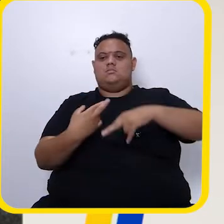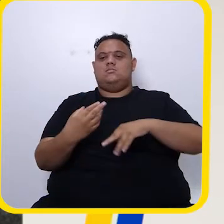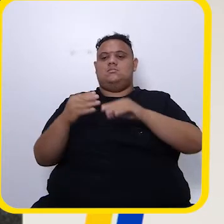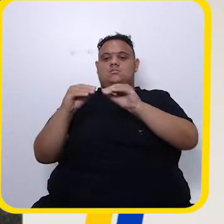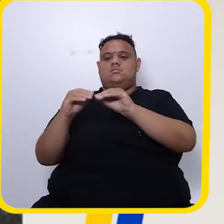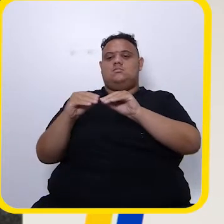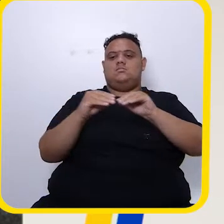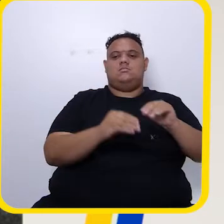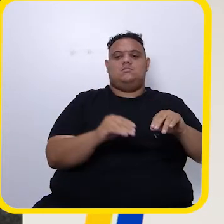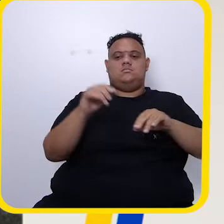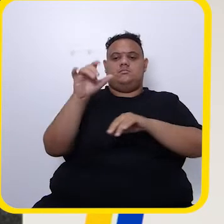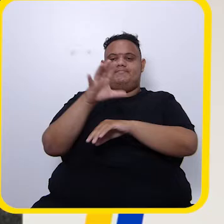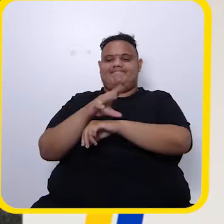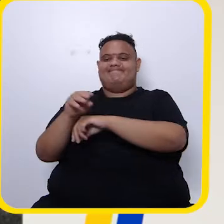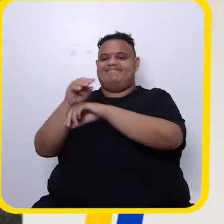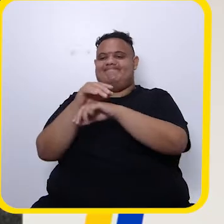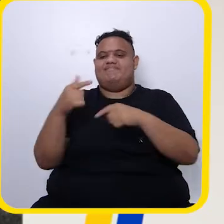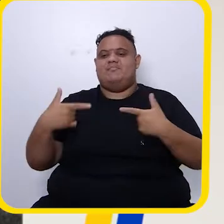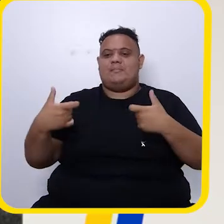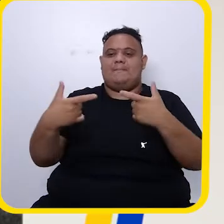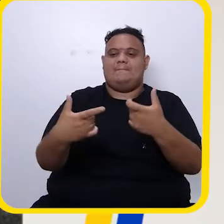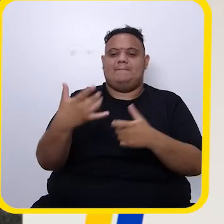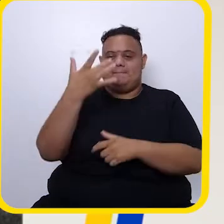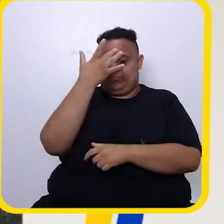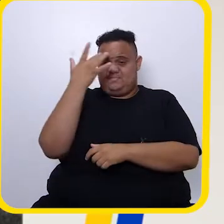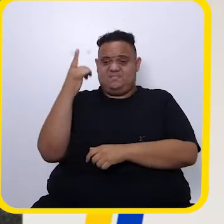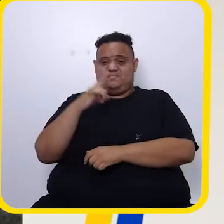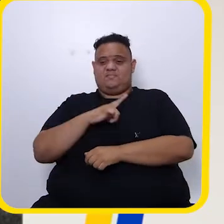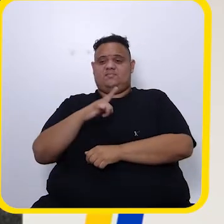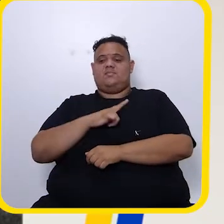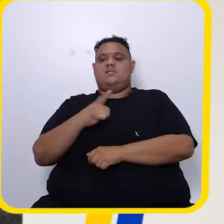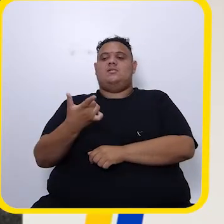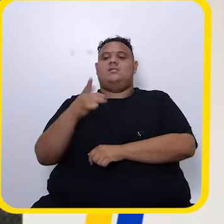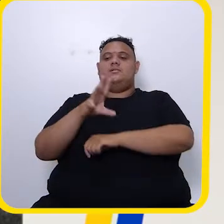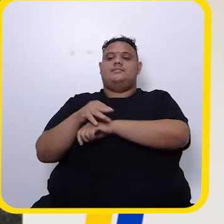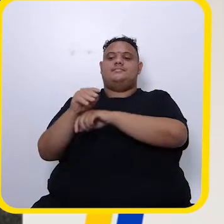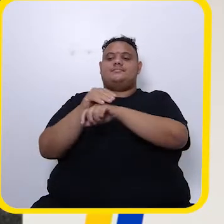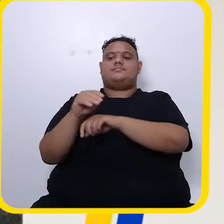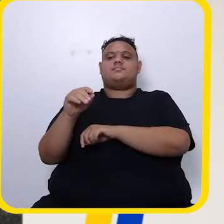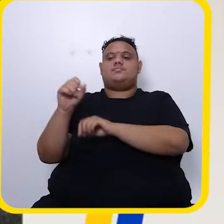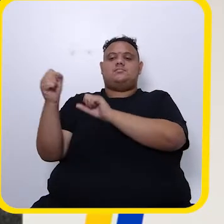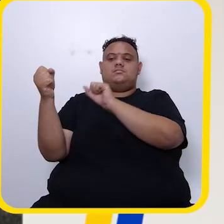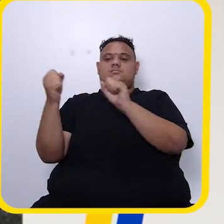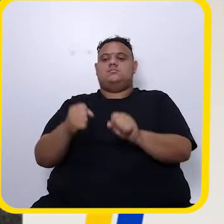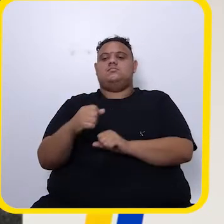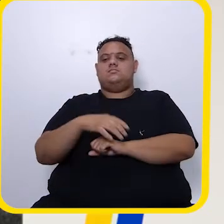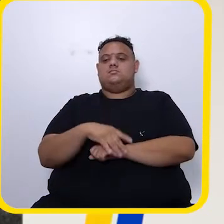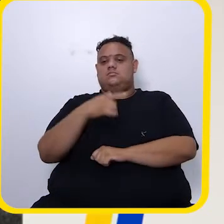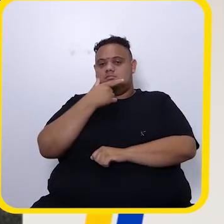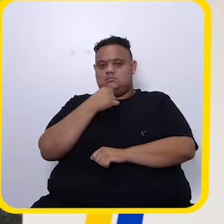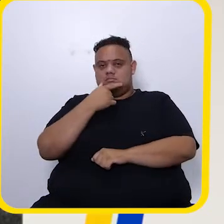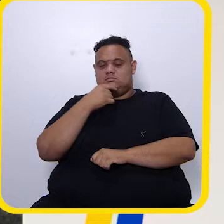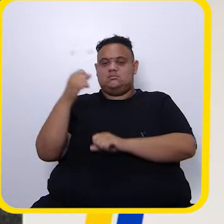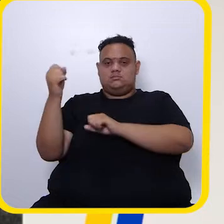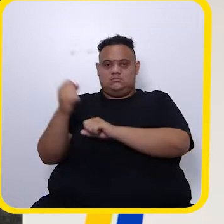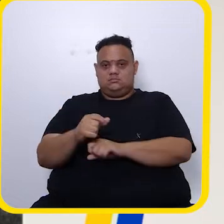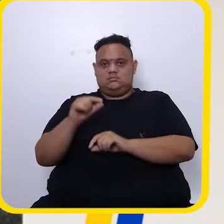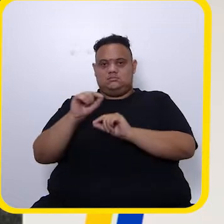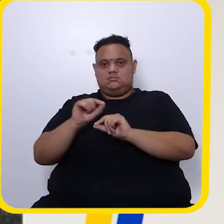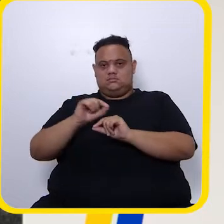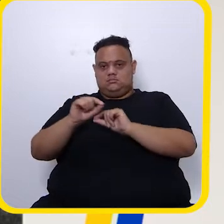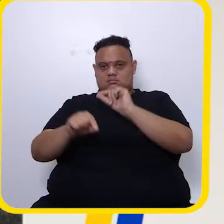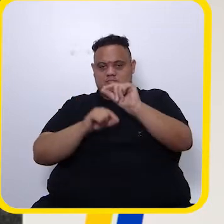que tiraram, né, essas fotos, né, as guerrilhas armadas que tiraram Fulgêncio Batista do poder, né, para a